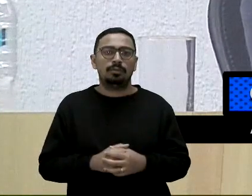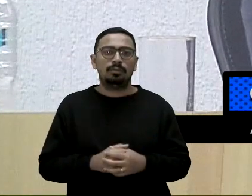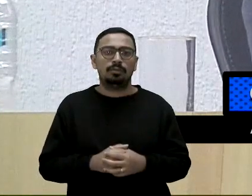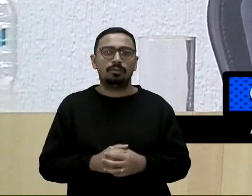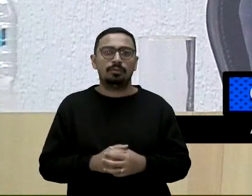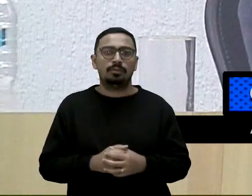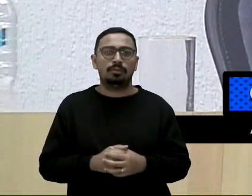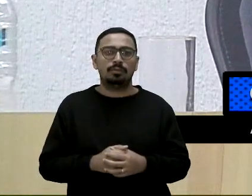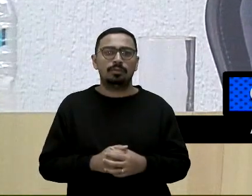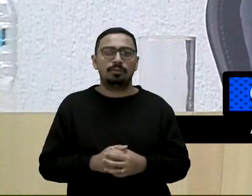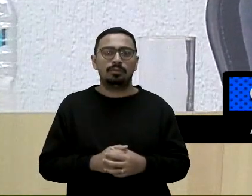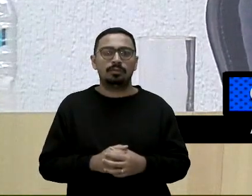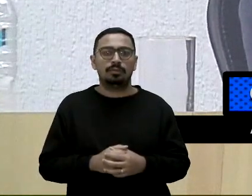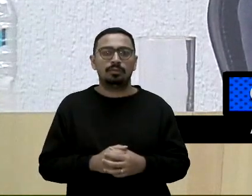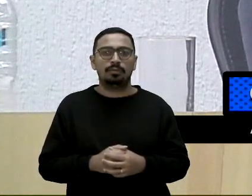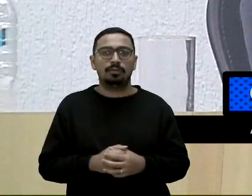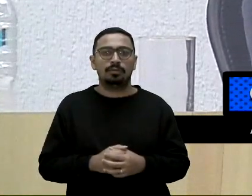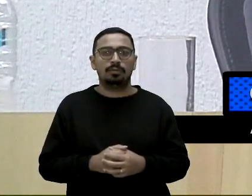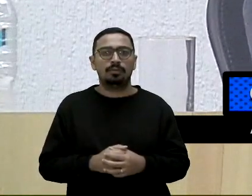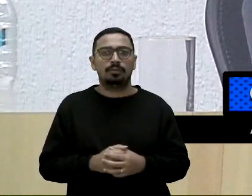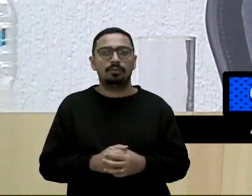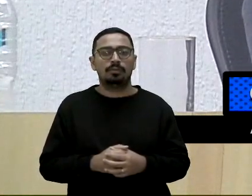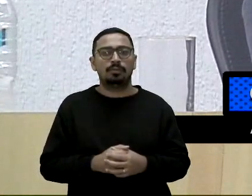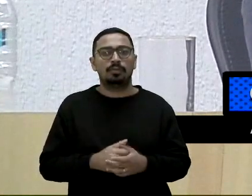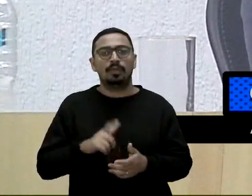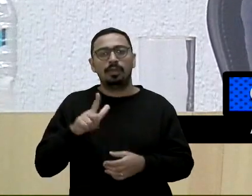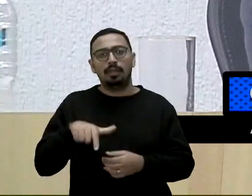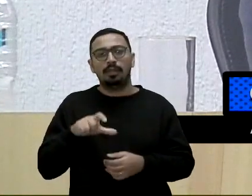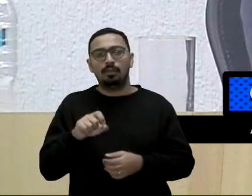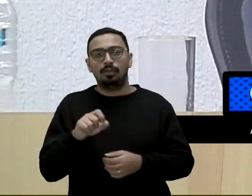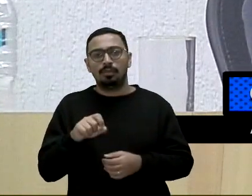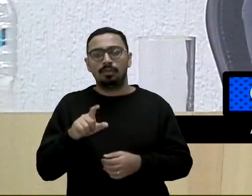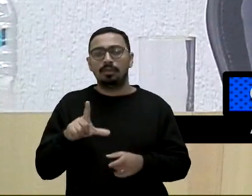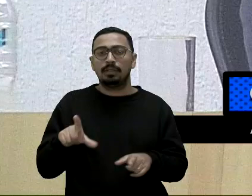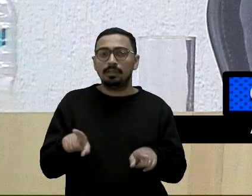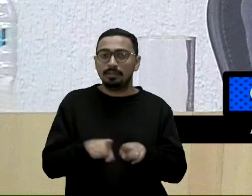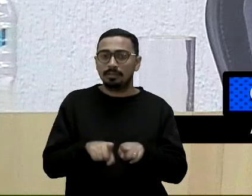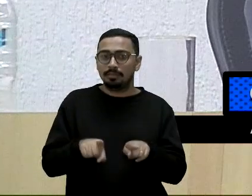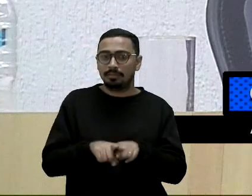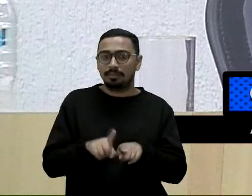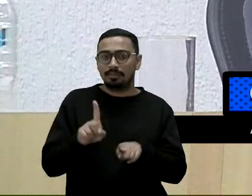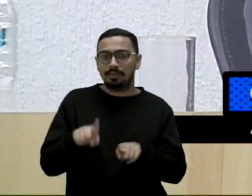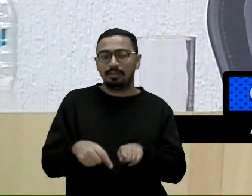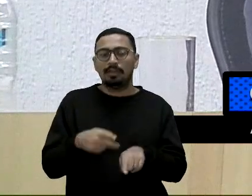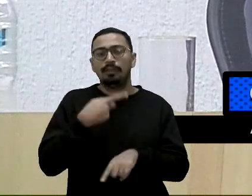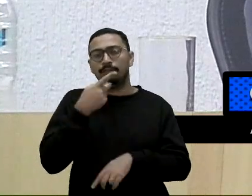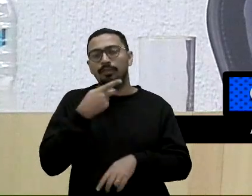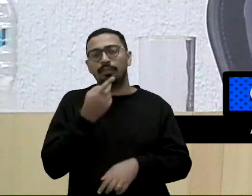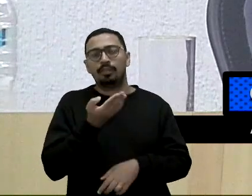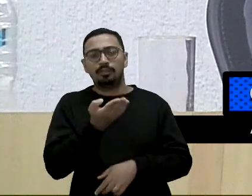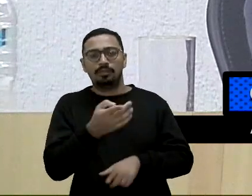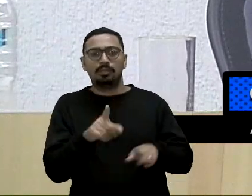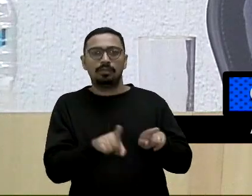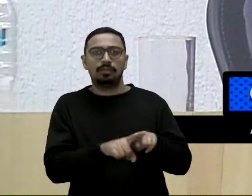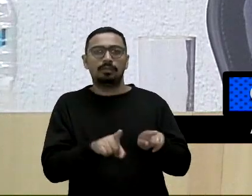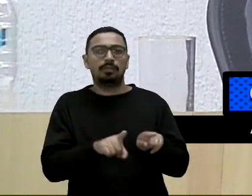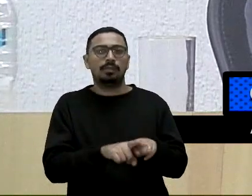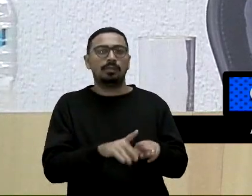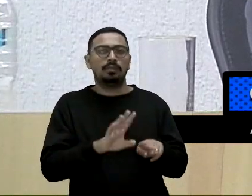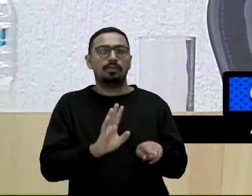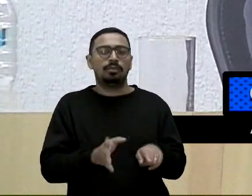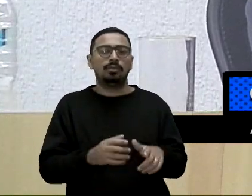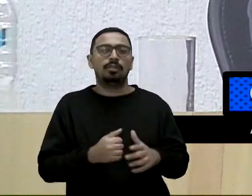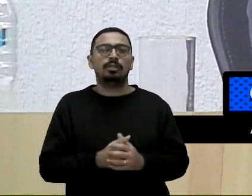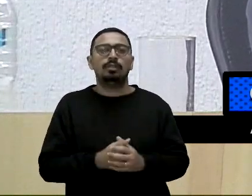pela doutora no depoimento, muito do que foi dito pela senhora, eu